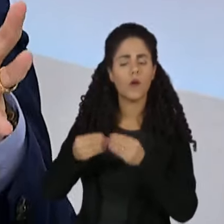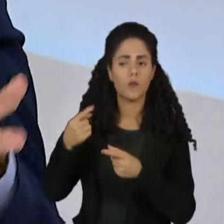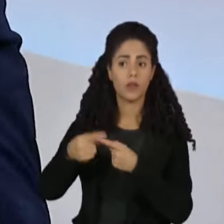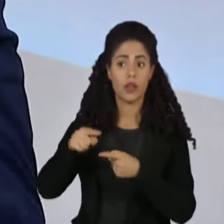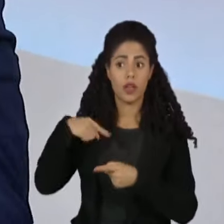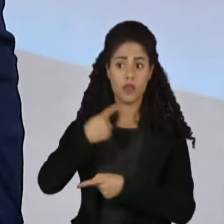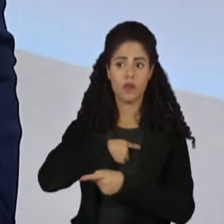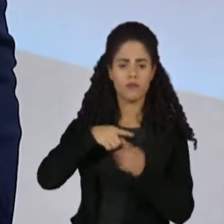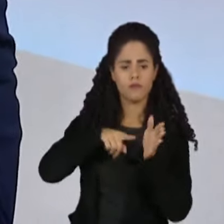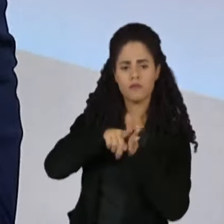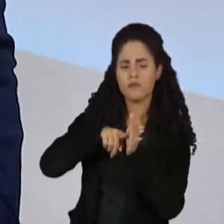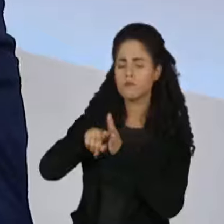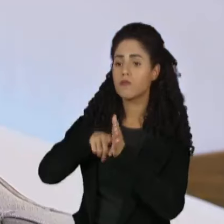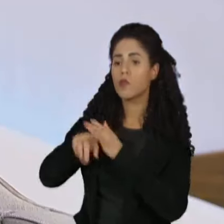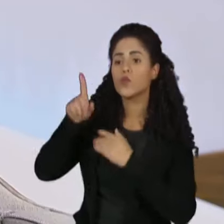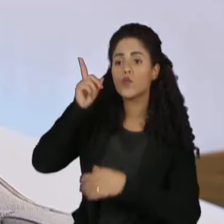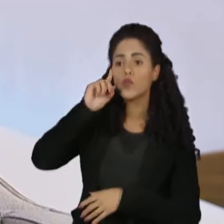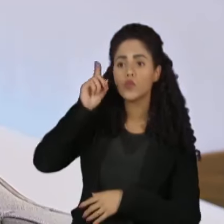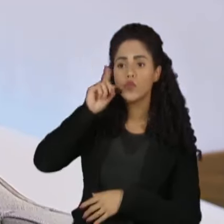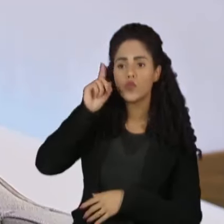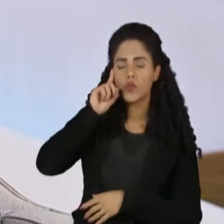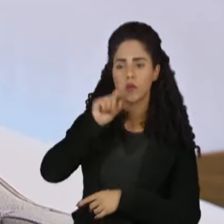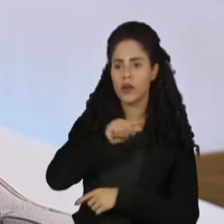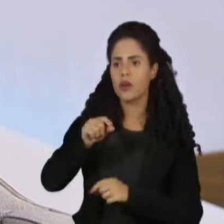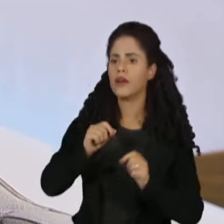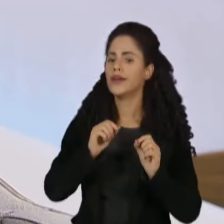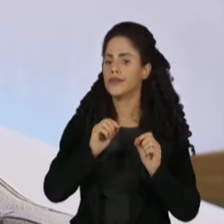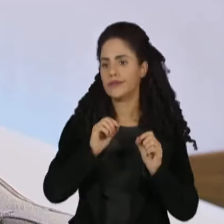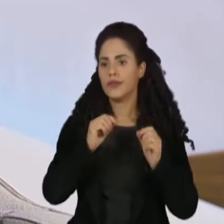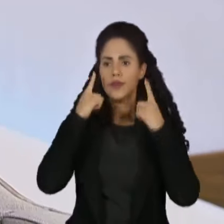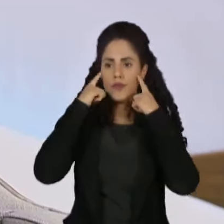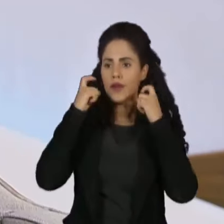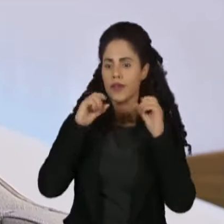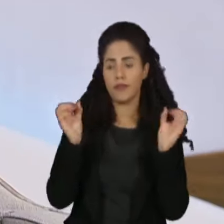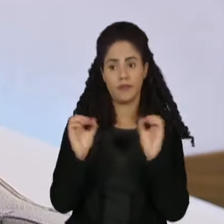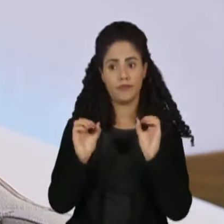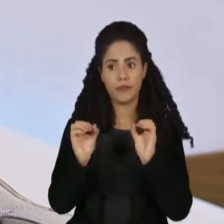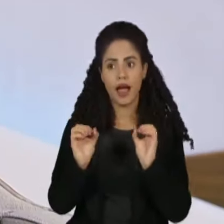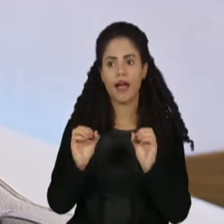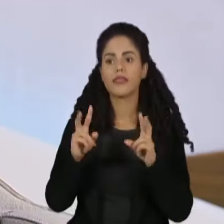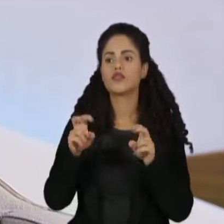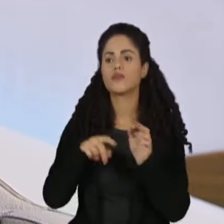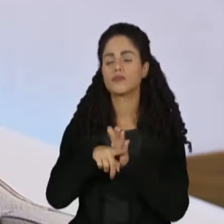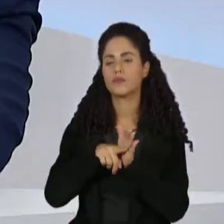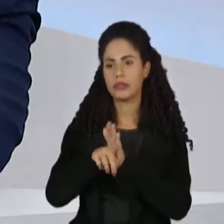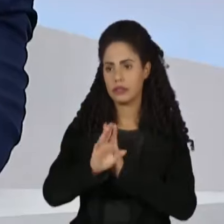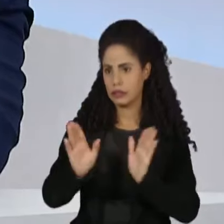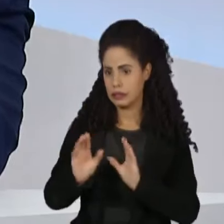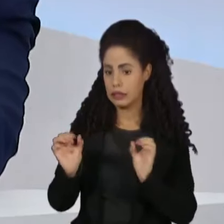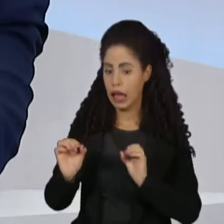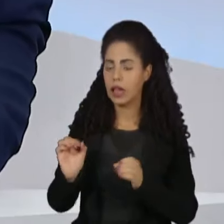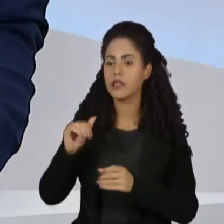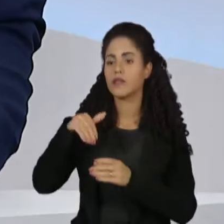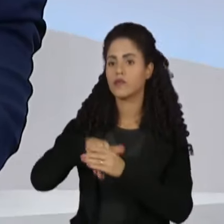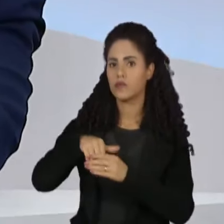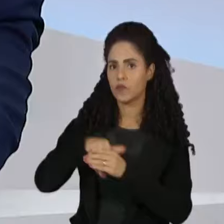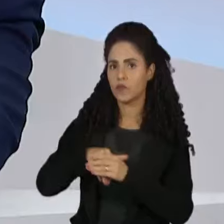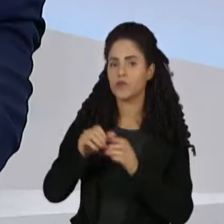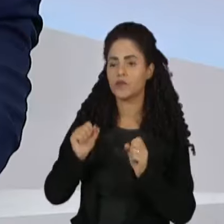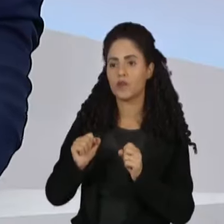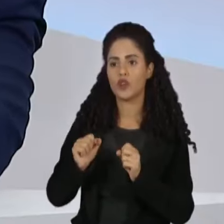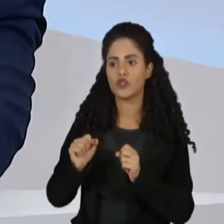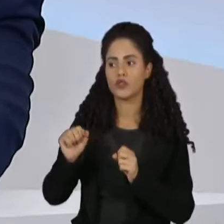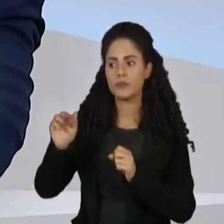via ali as pesquisas no dia a dia não necessariamente a violência se refletia numa perda ali imediata de votos Talvez um aumento de